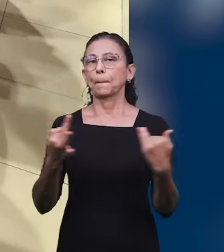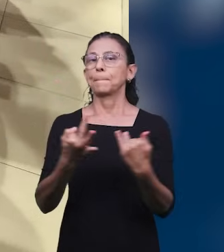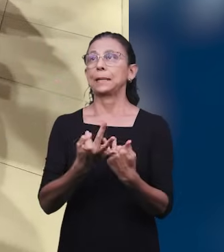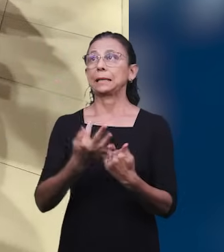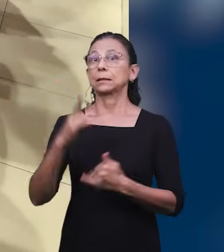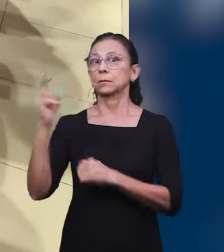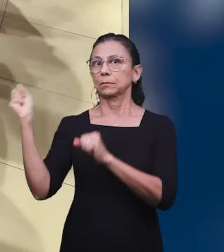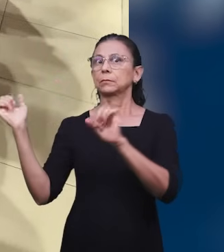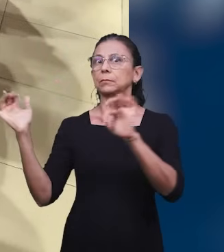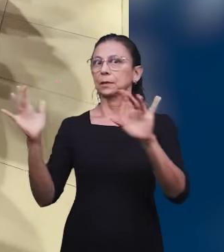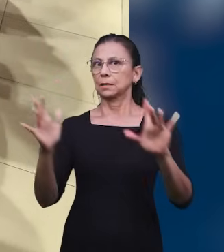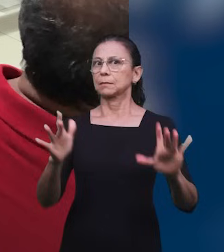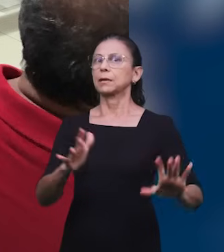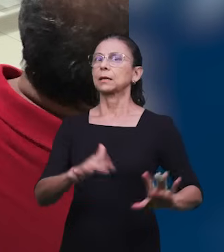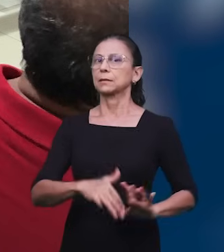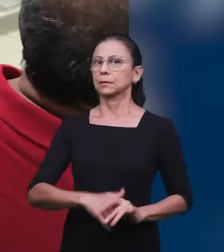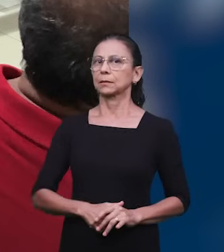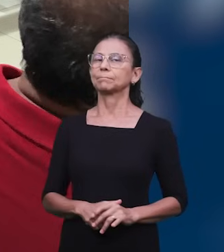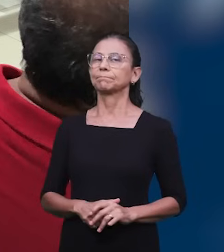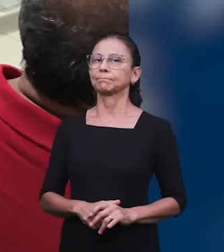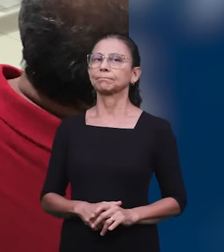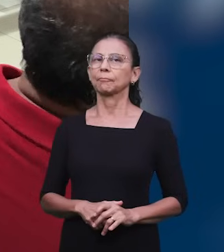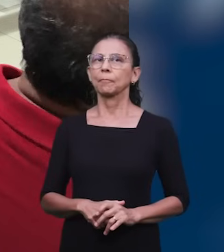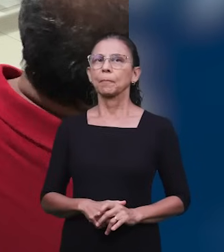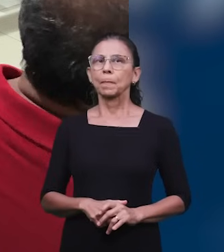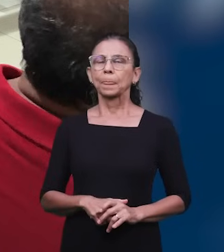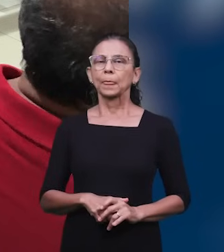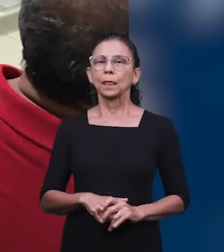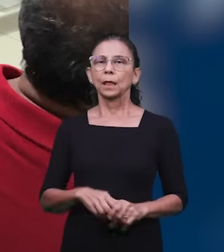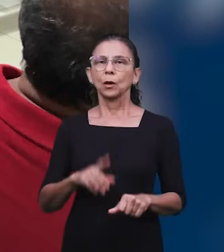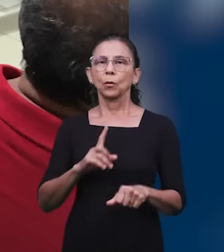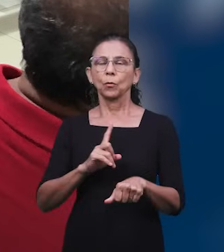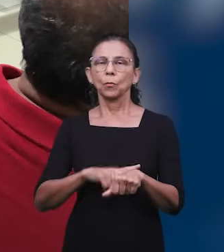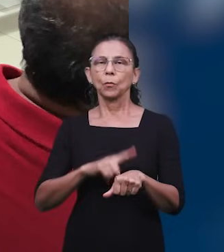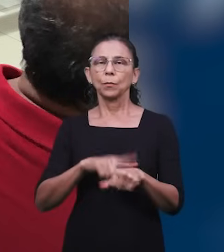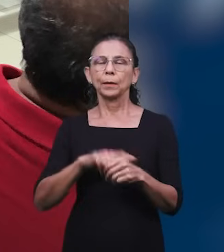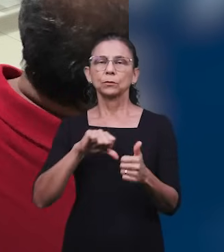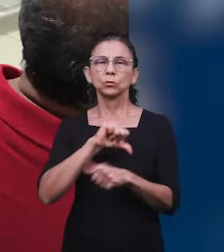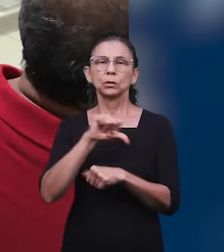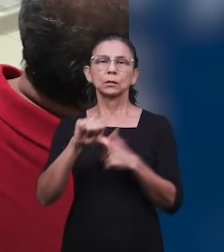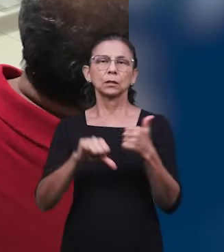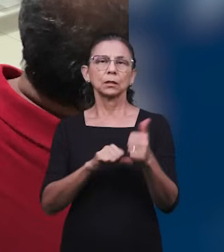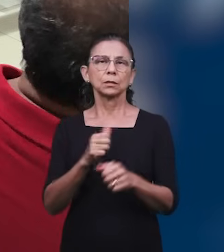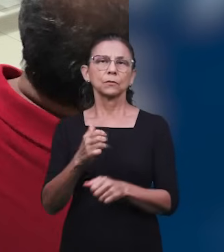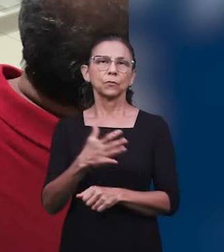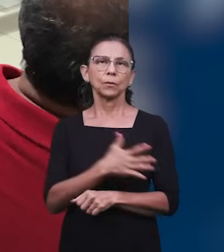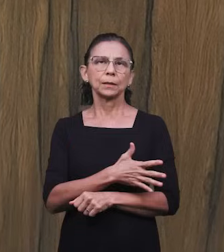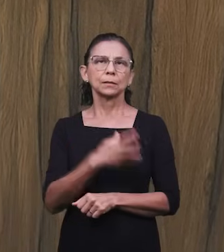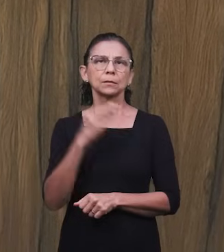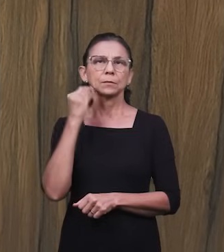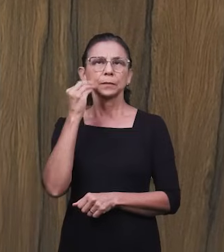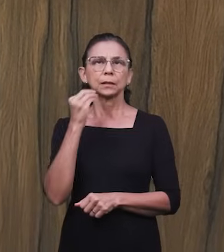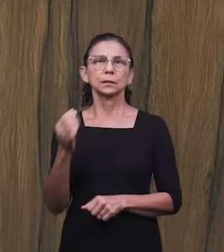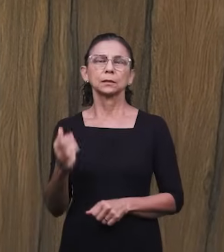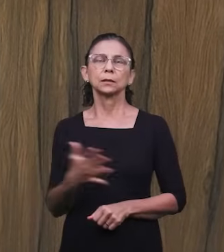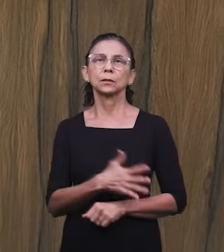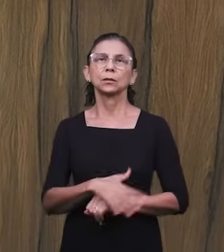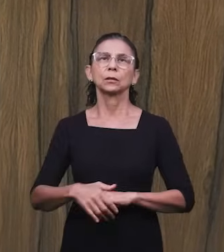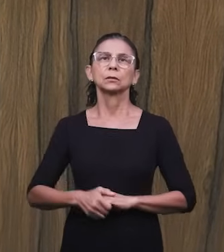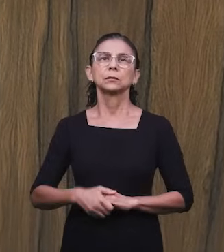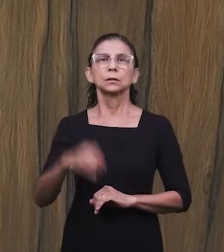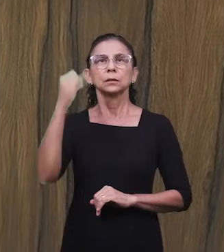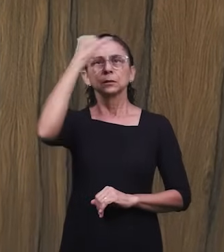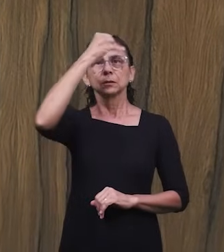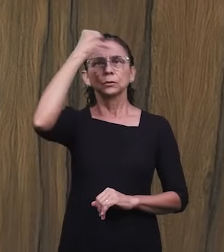operou de muitas formas, um momento de renovo e restauração, onde o nome do Senhor foi glorificado. Jorge, é com